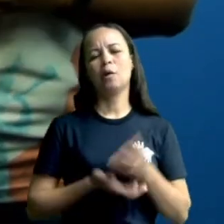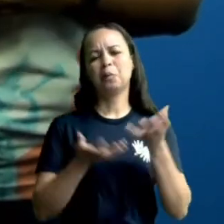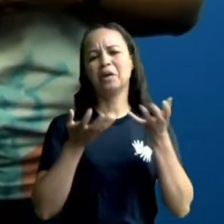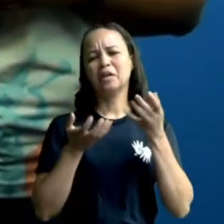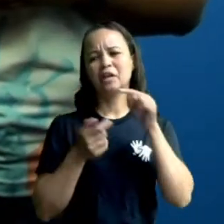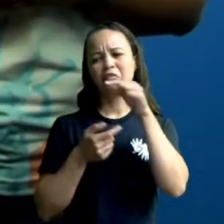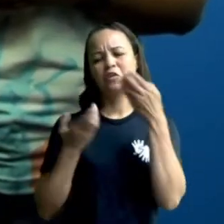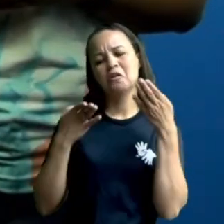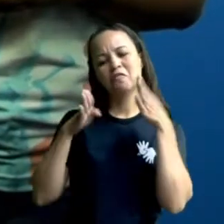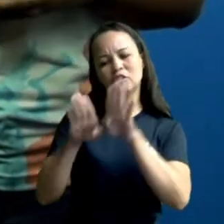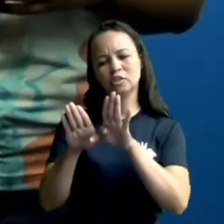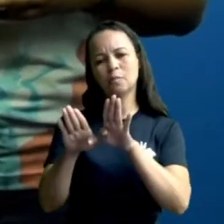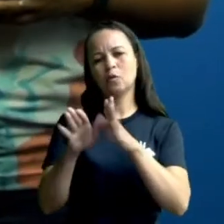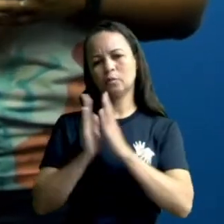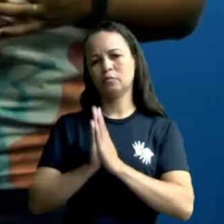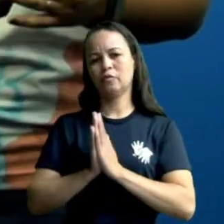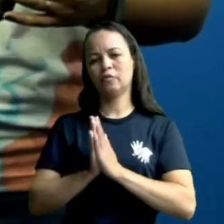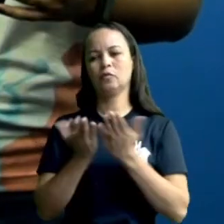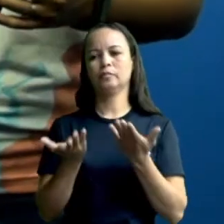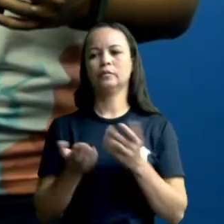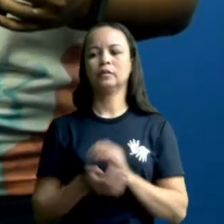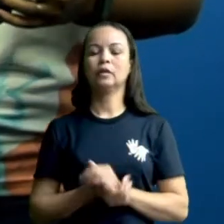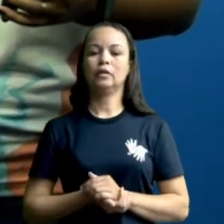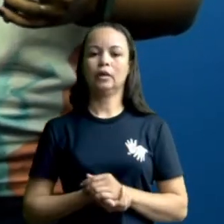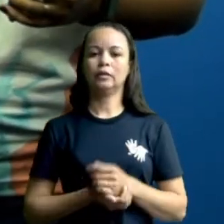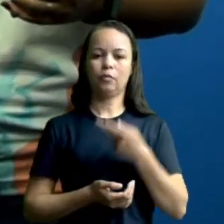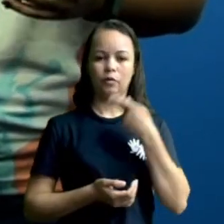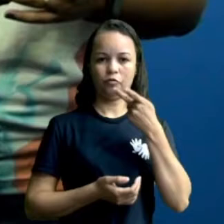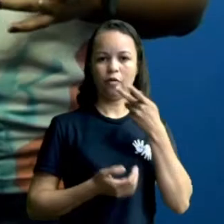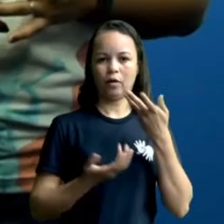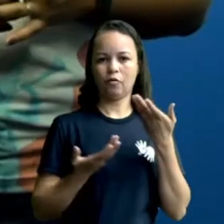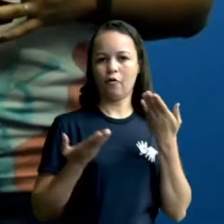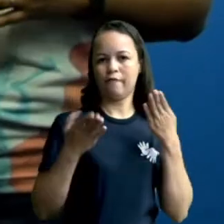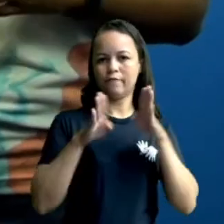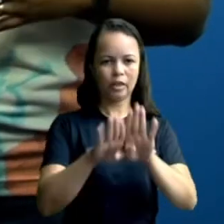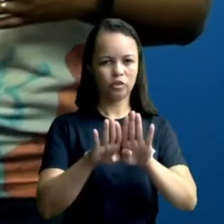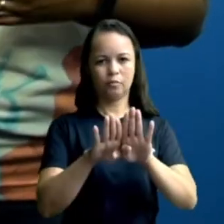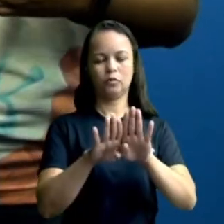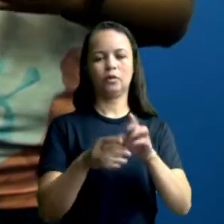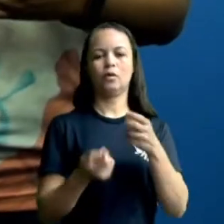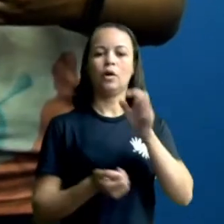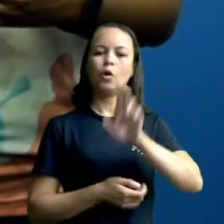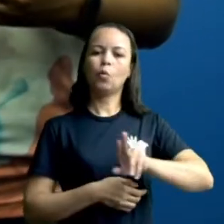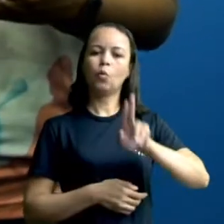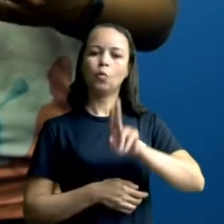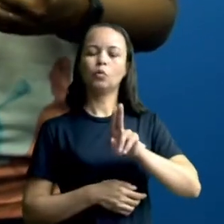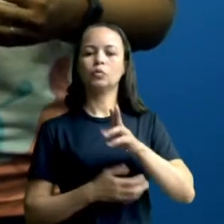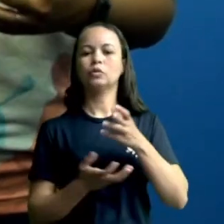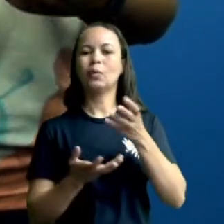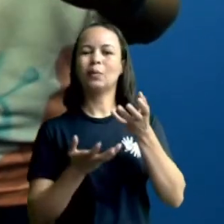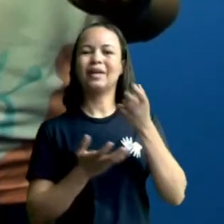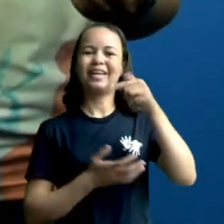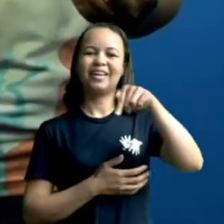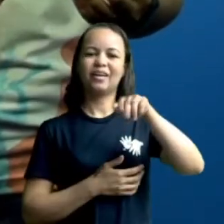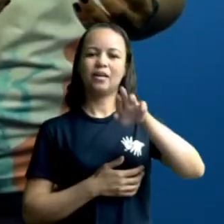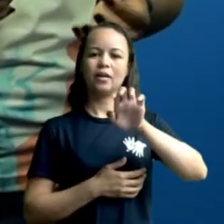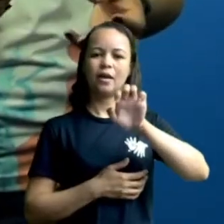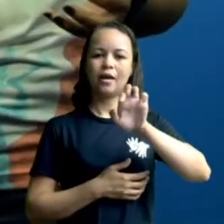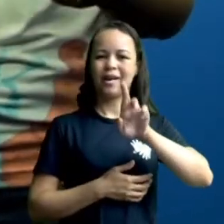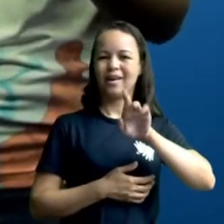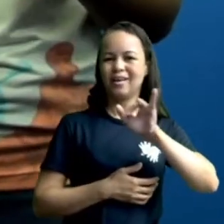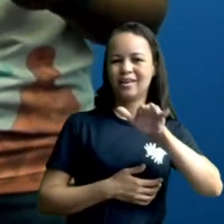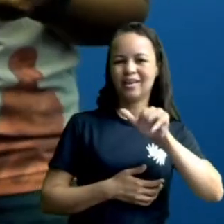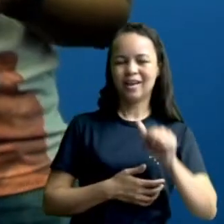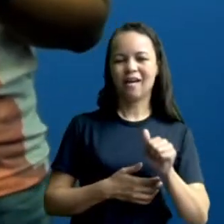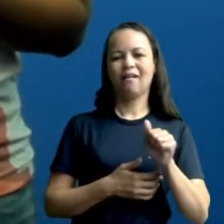fechasse a porta, por favor. Então, eu não digo feche a porta, certo? Eu uso o condicional porque é uma